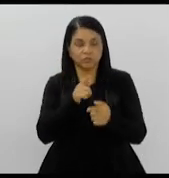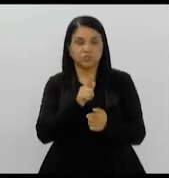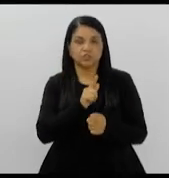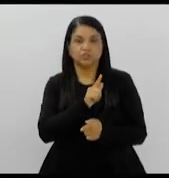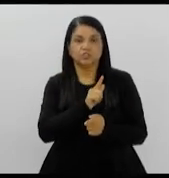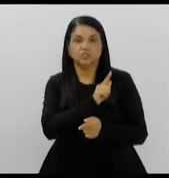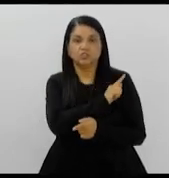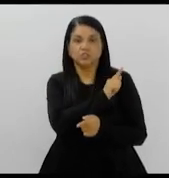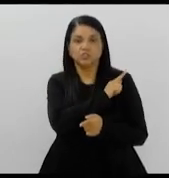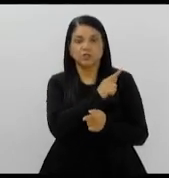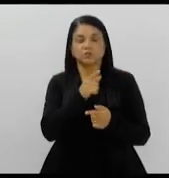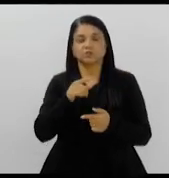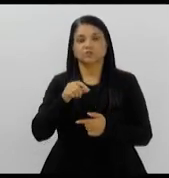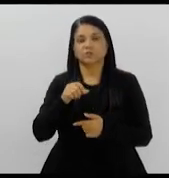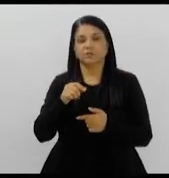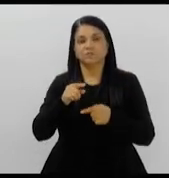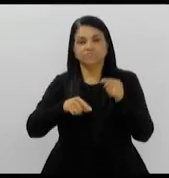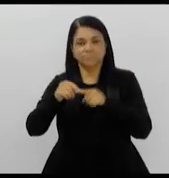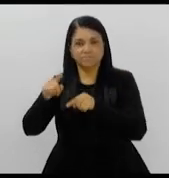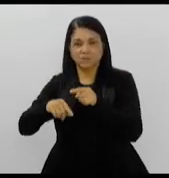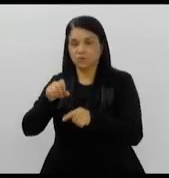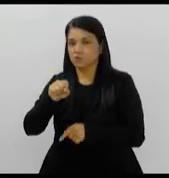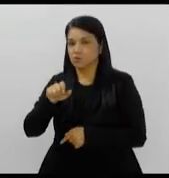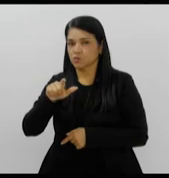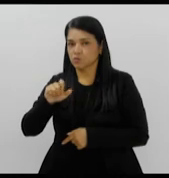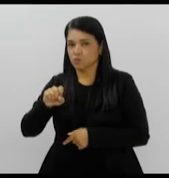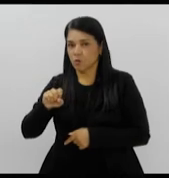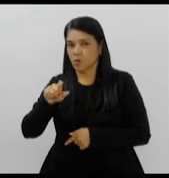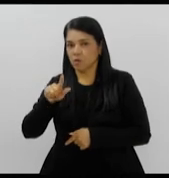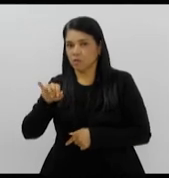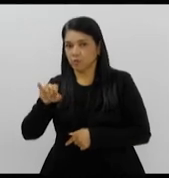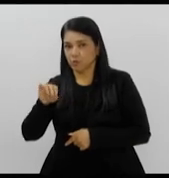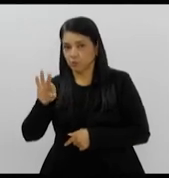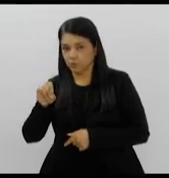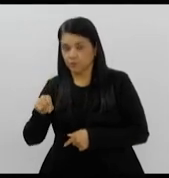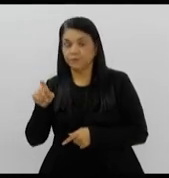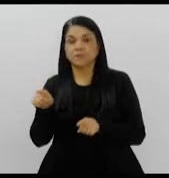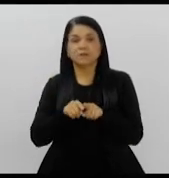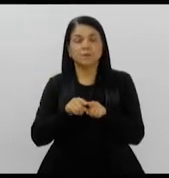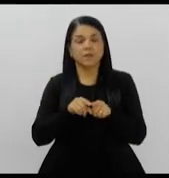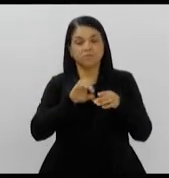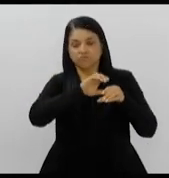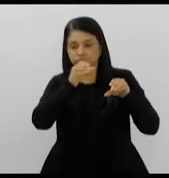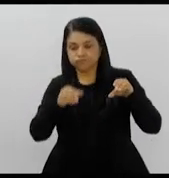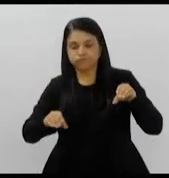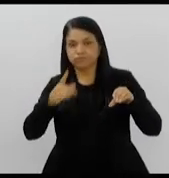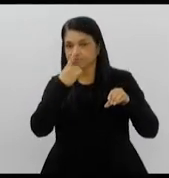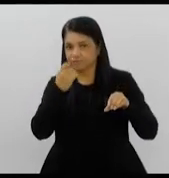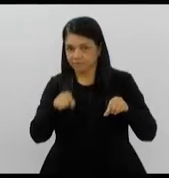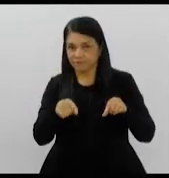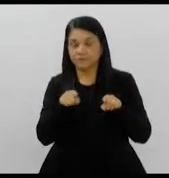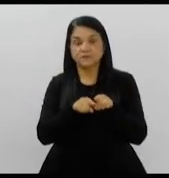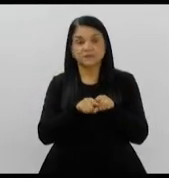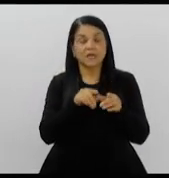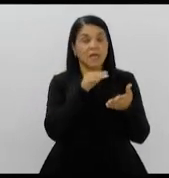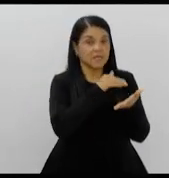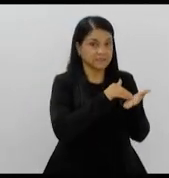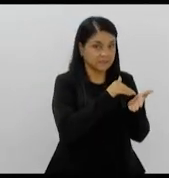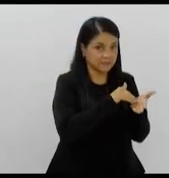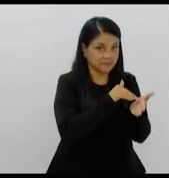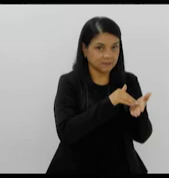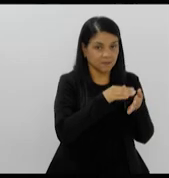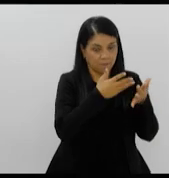resíduos sólidos e o tratamento de esgoto. A Secretaria do Mar, por sua vez,